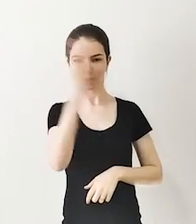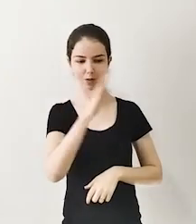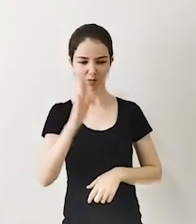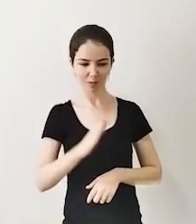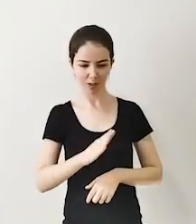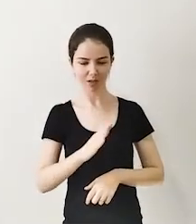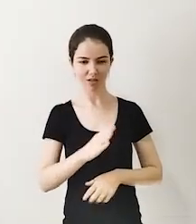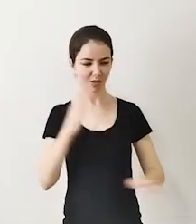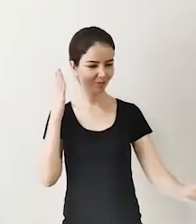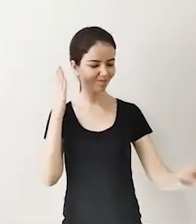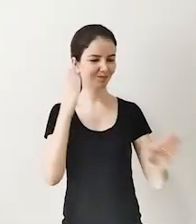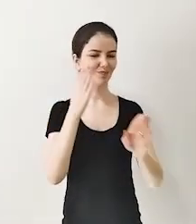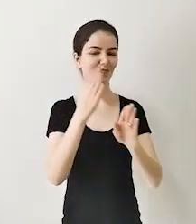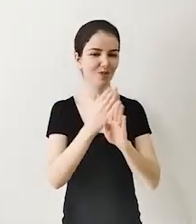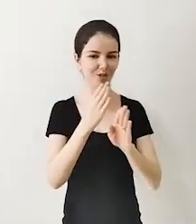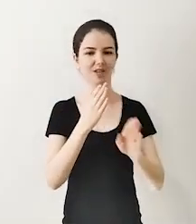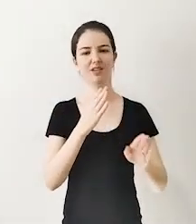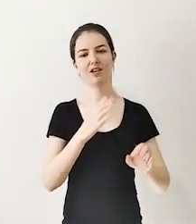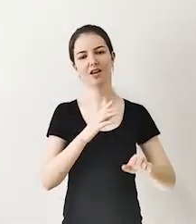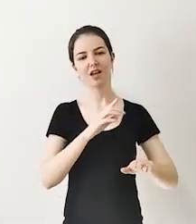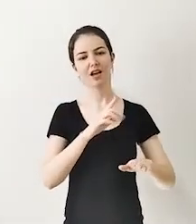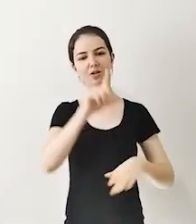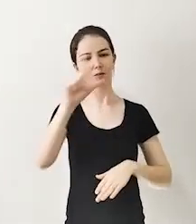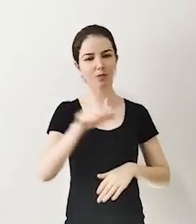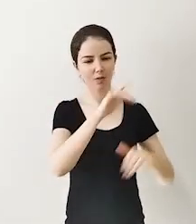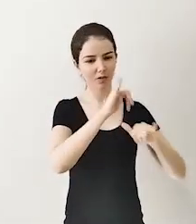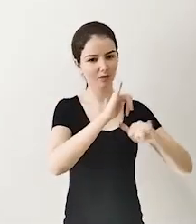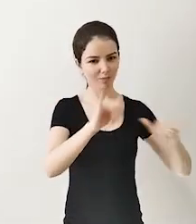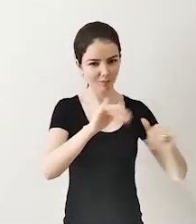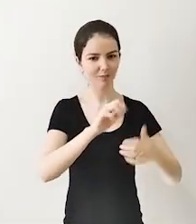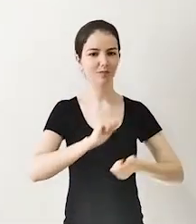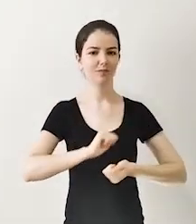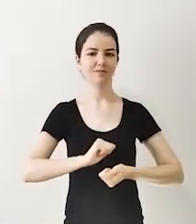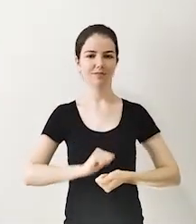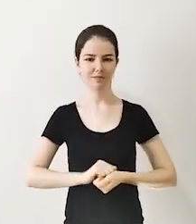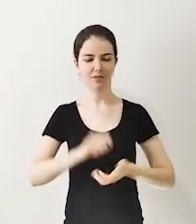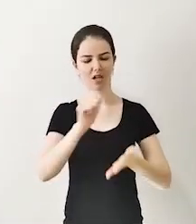muito relacionado e está ligado diretamente,